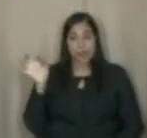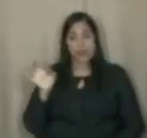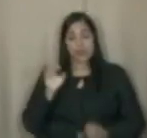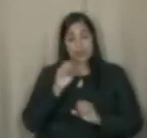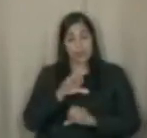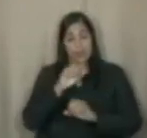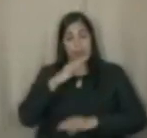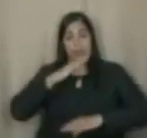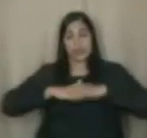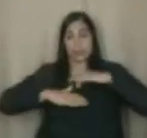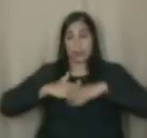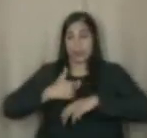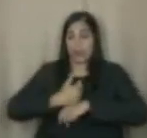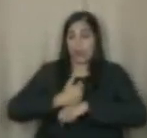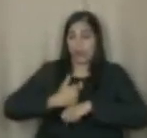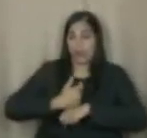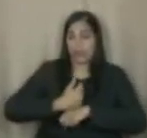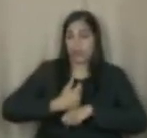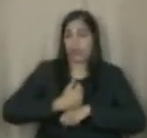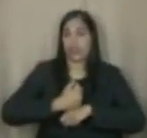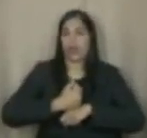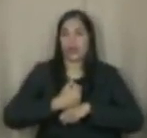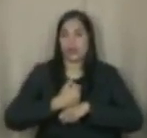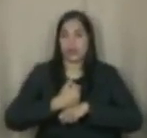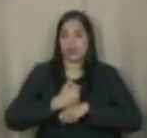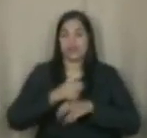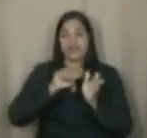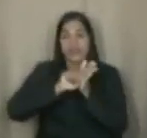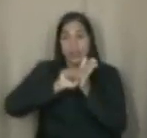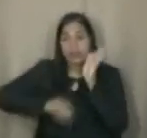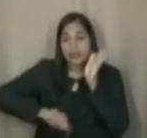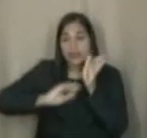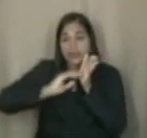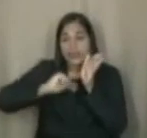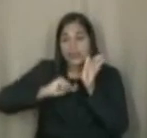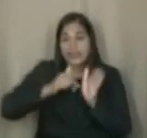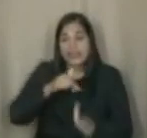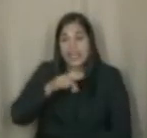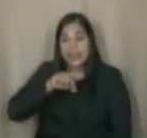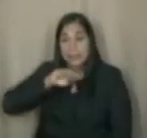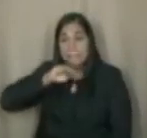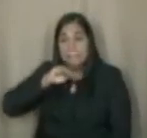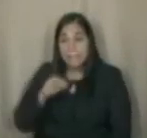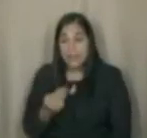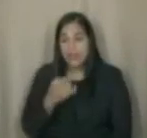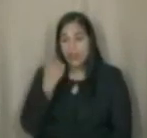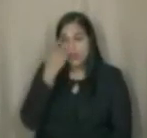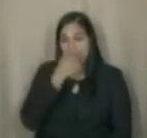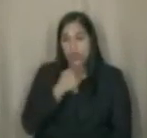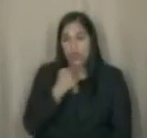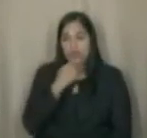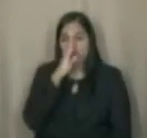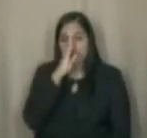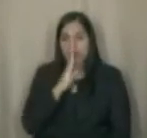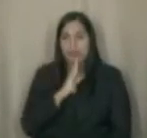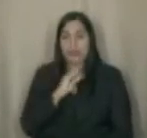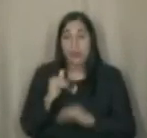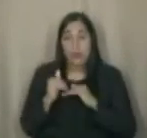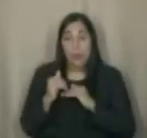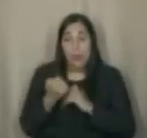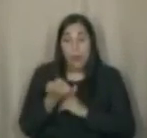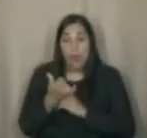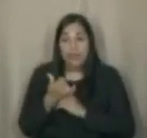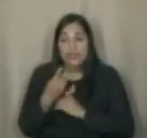senhores vereadores, representa uma queda de 7 milhões de horas gratuitas, uma perda de quase 32 mil